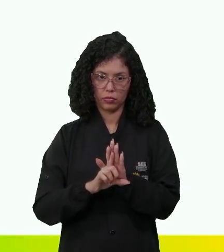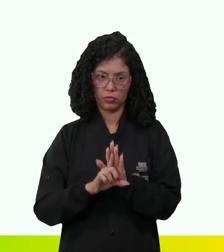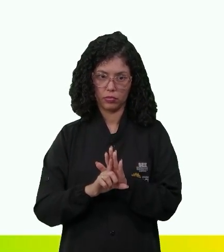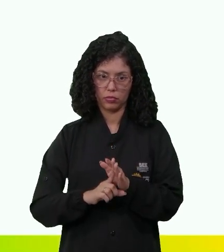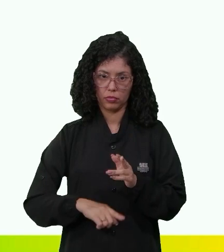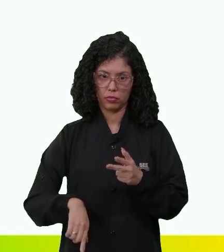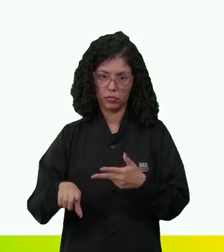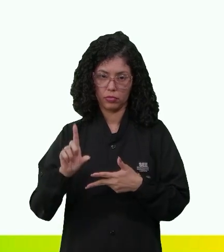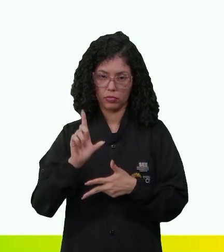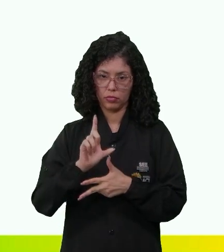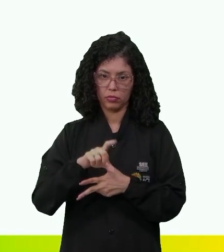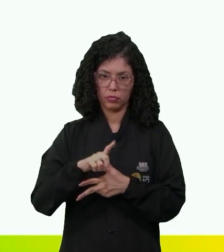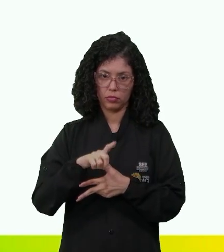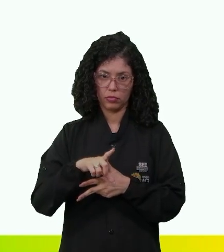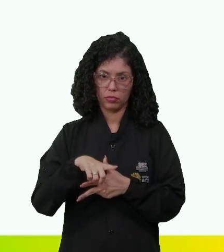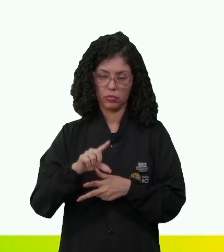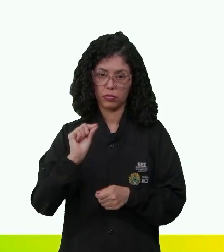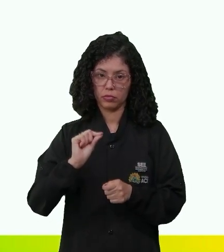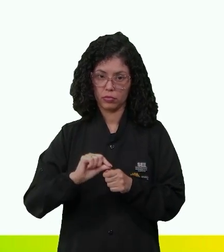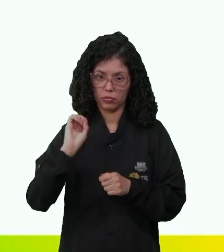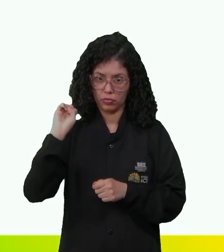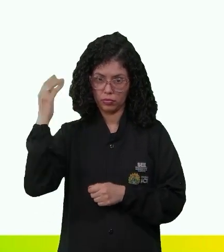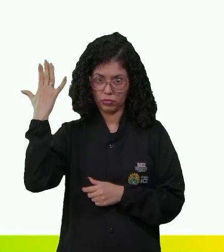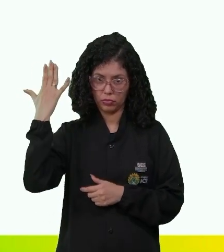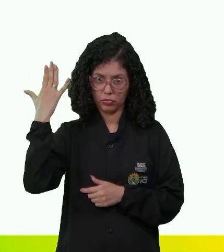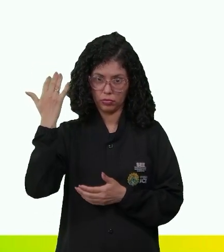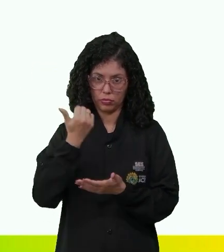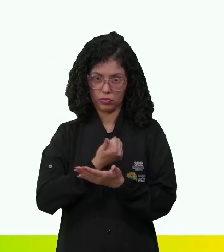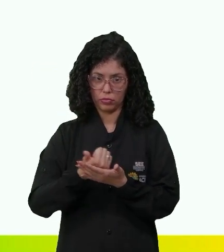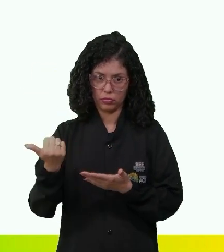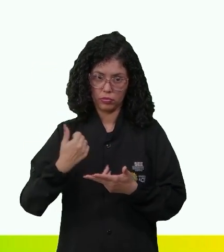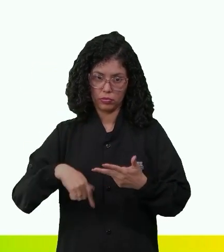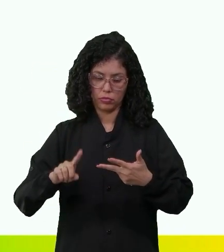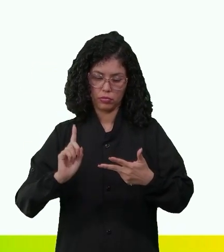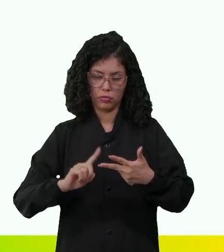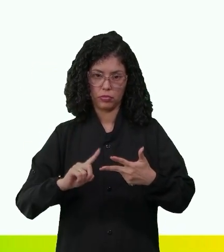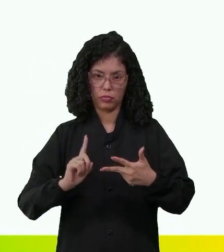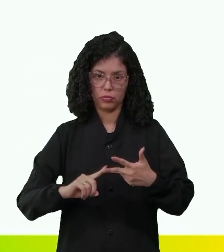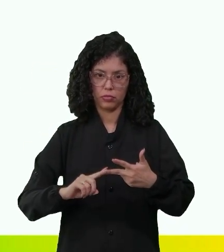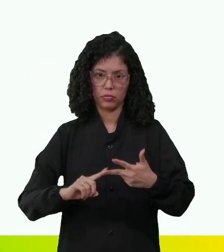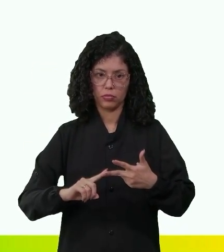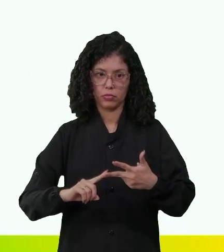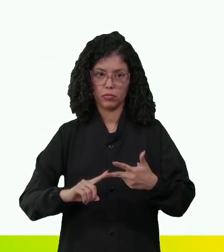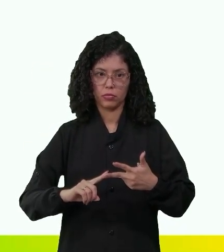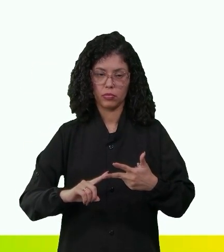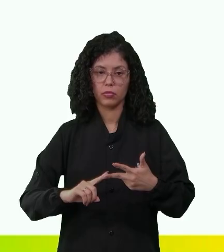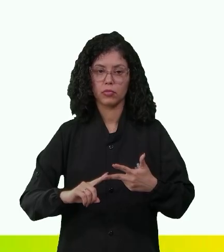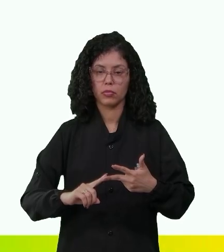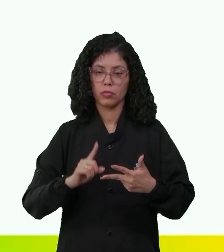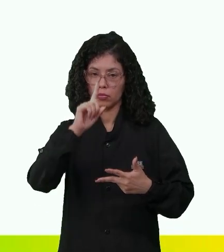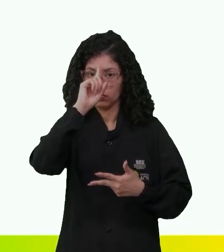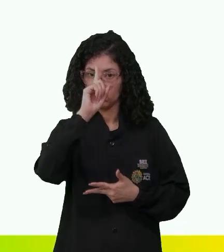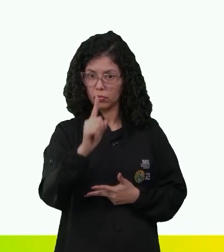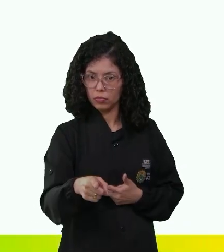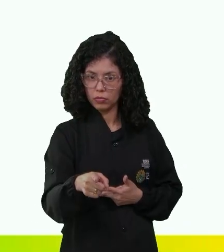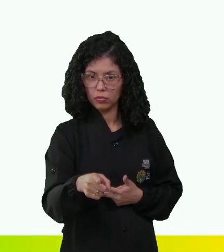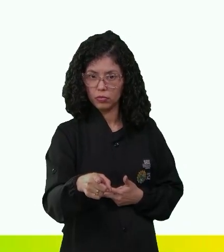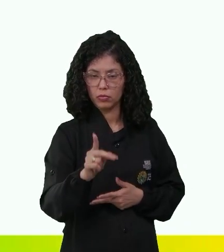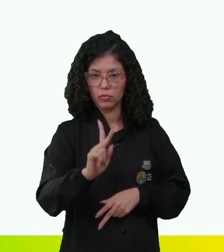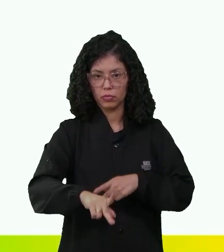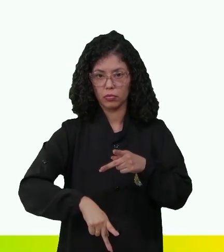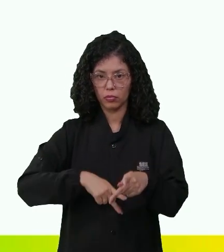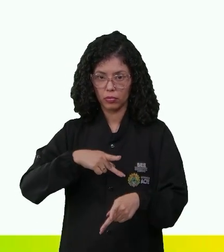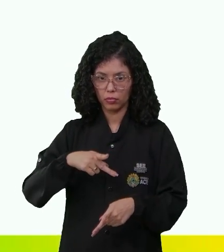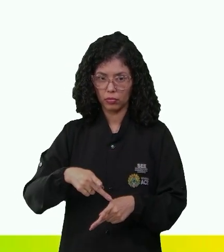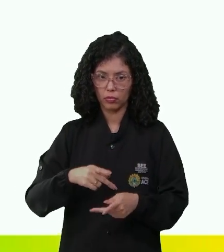o executivo executa as leis e o judiciário está para julgar a